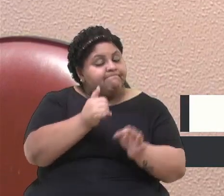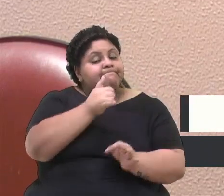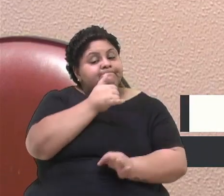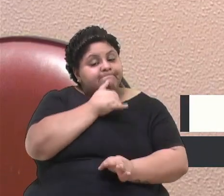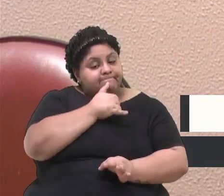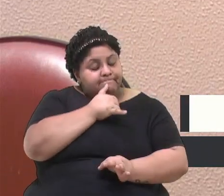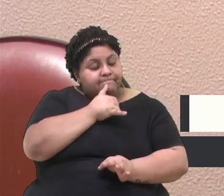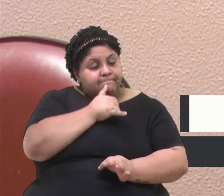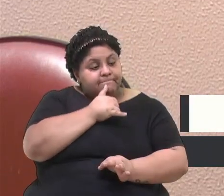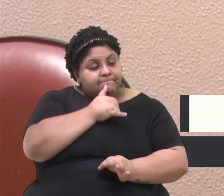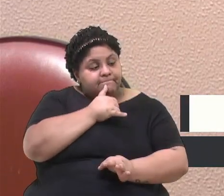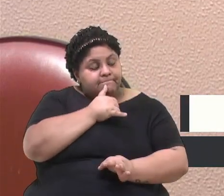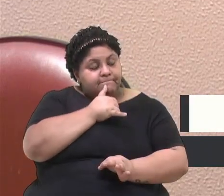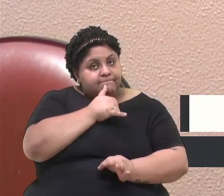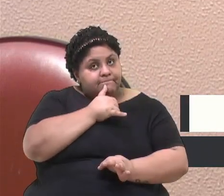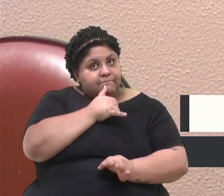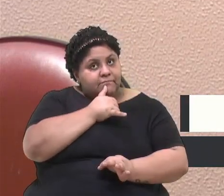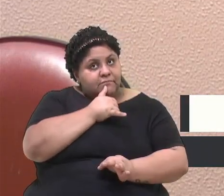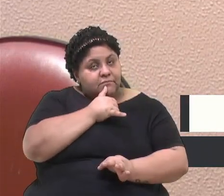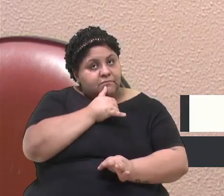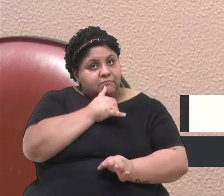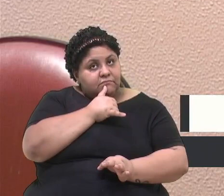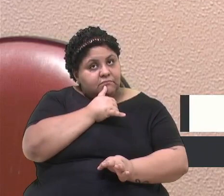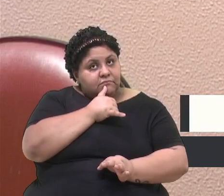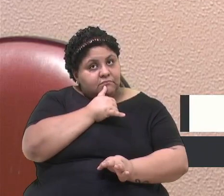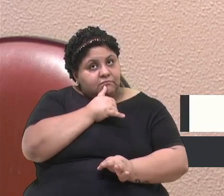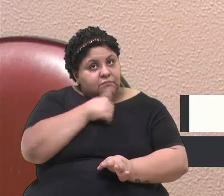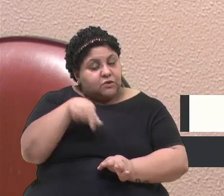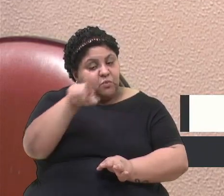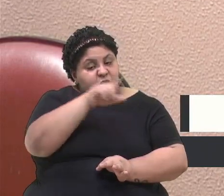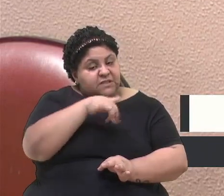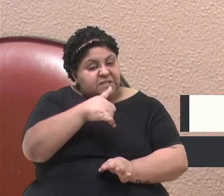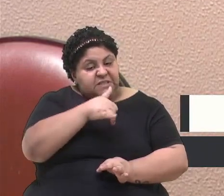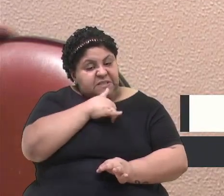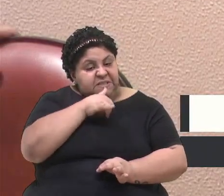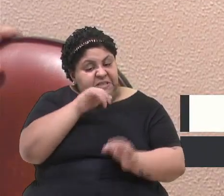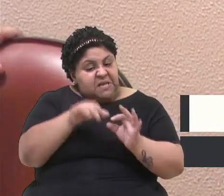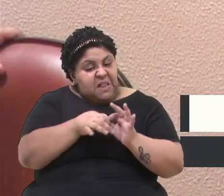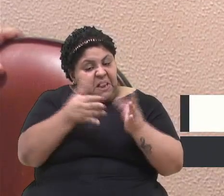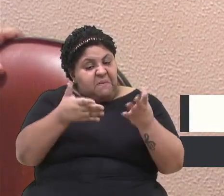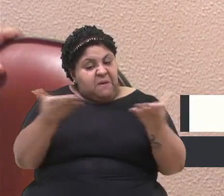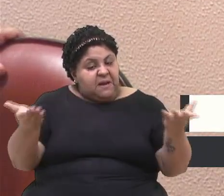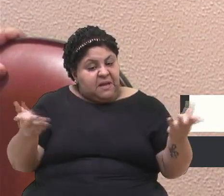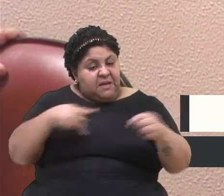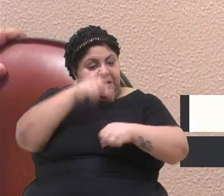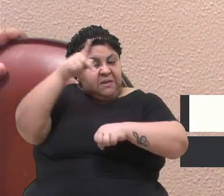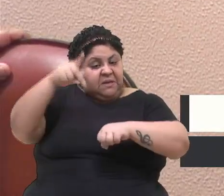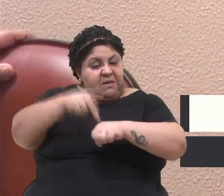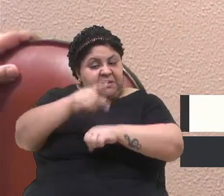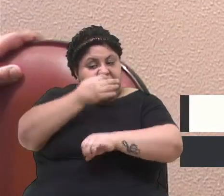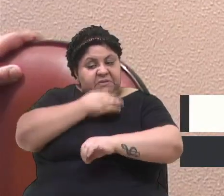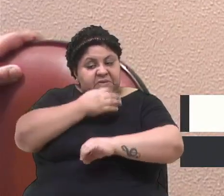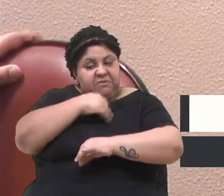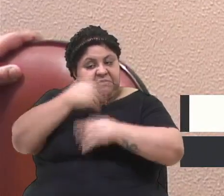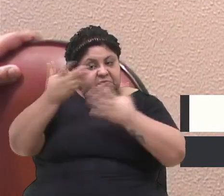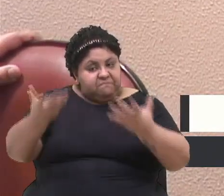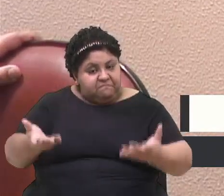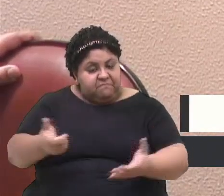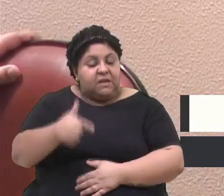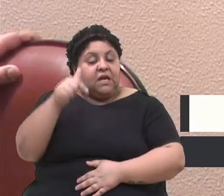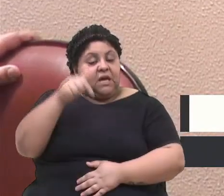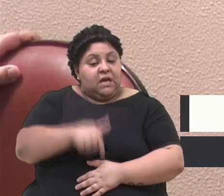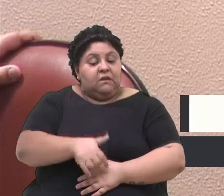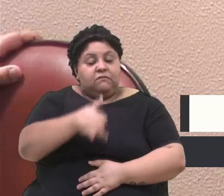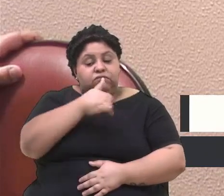infelizmente, dando desgosto para esse nosso país e para a nossa Caxias do Sul. Então, eu fico